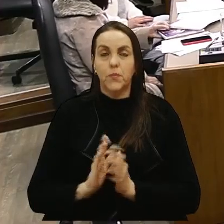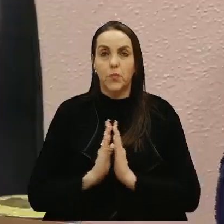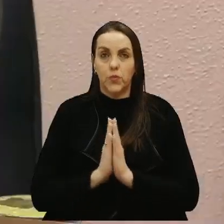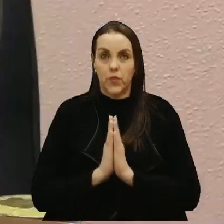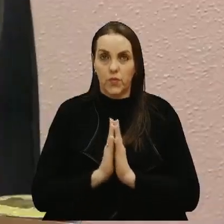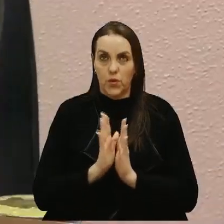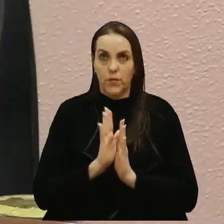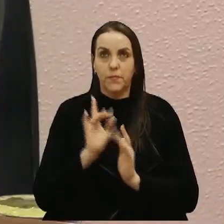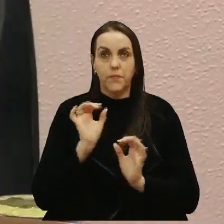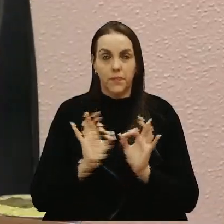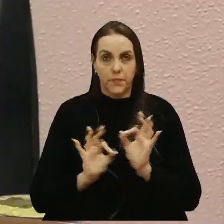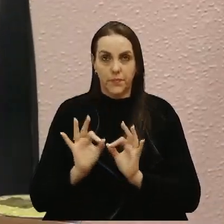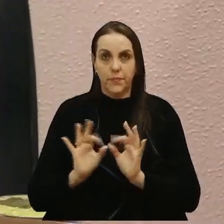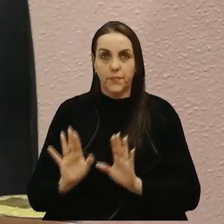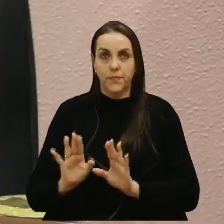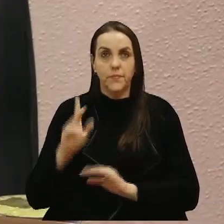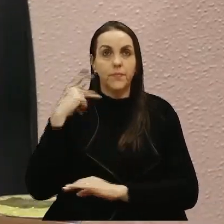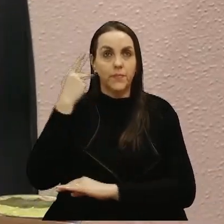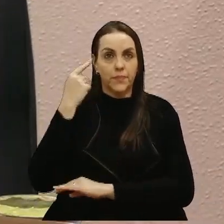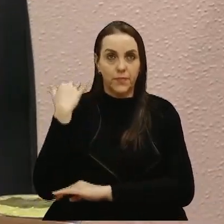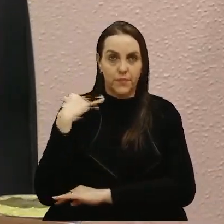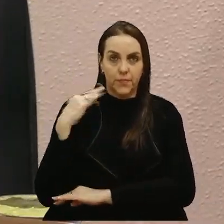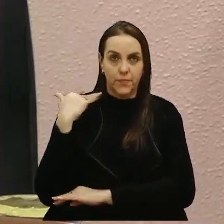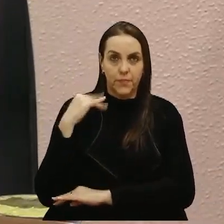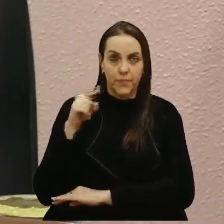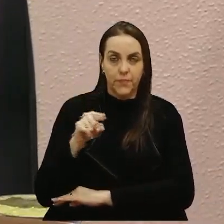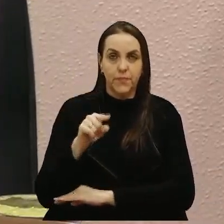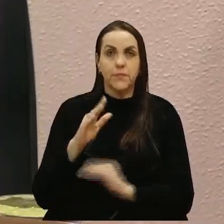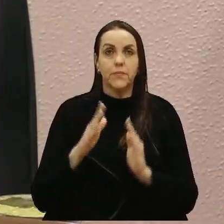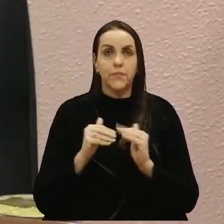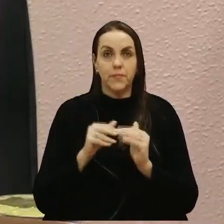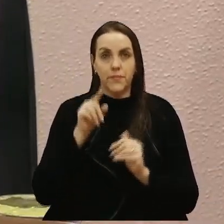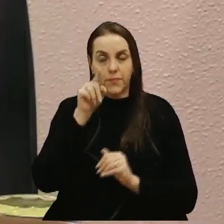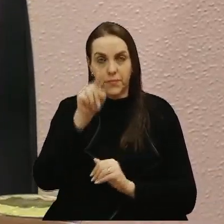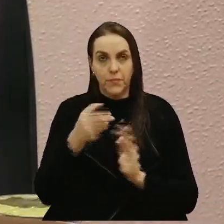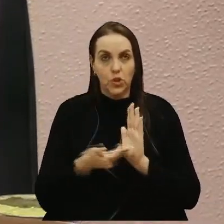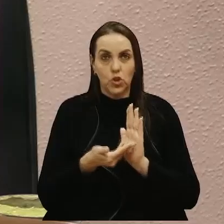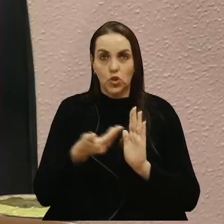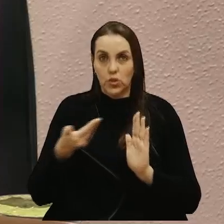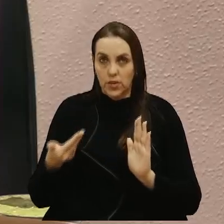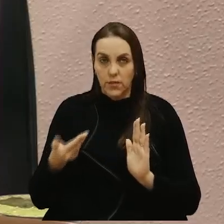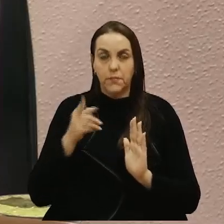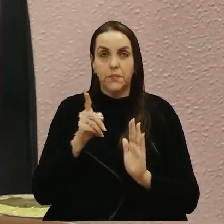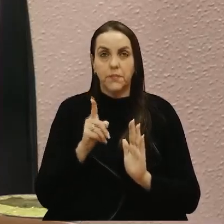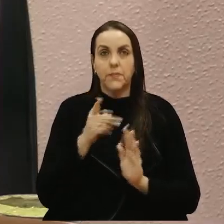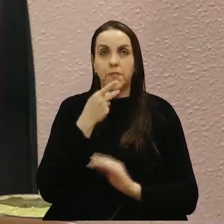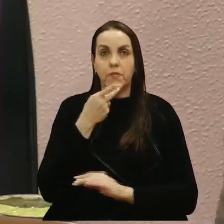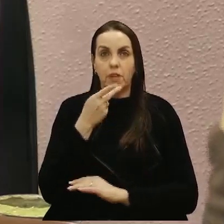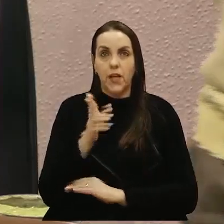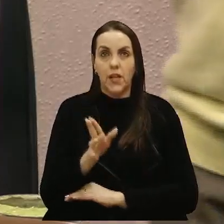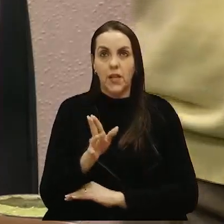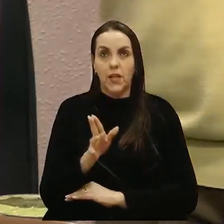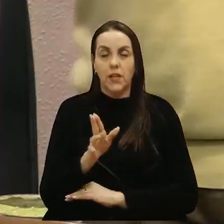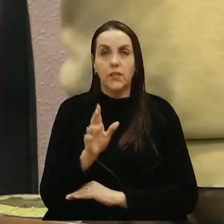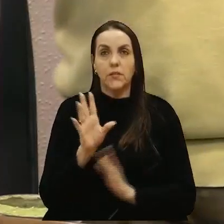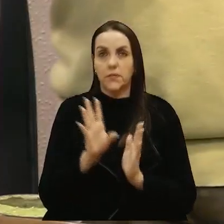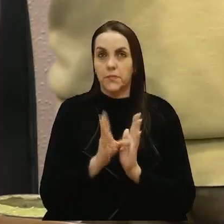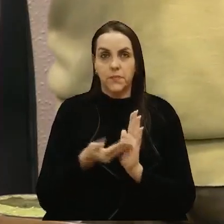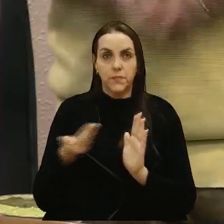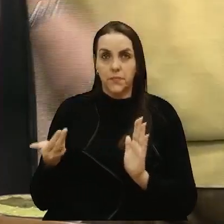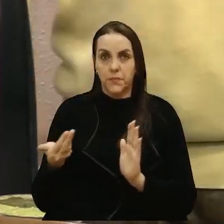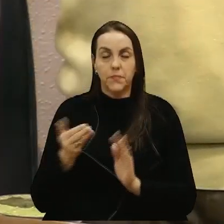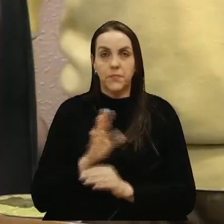de ordem da vereadora Andressa, que solicita ao senhor que retire uma parte da sua fala dos anais. O senhor